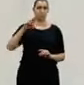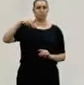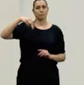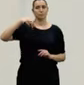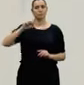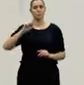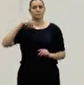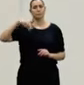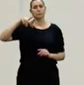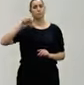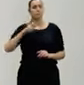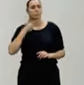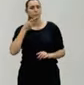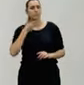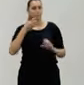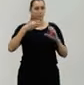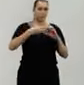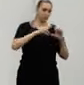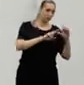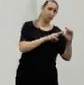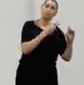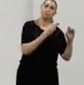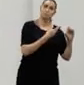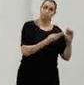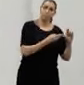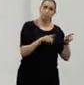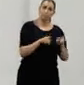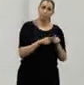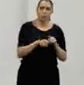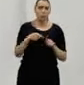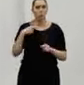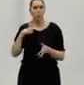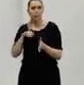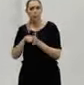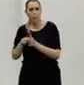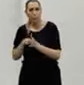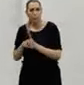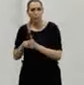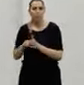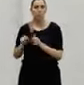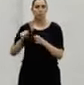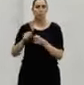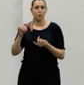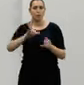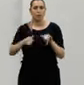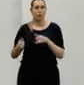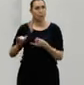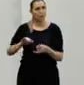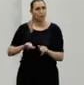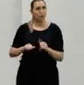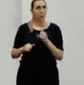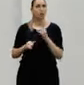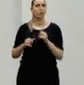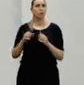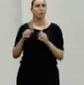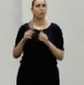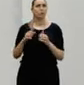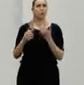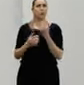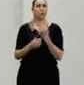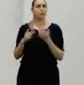que está falando sobre as células-tronco e sobre o seu trabalho também que ela realiza no laboratório lá do Instituto